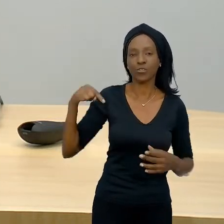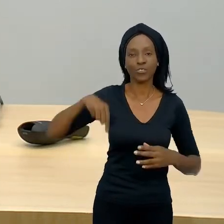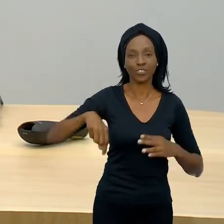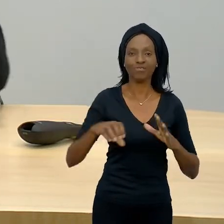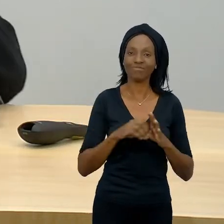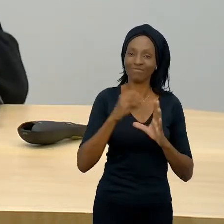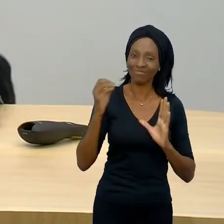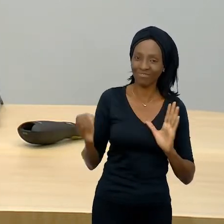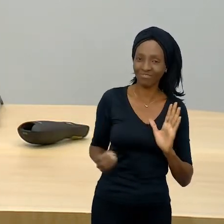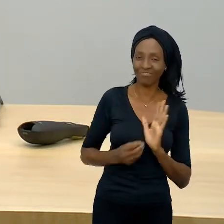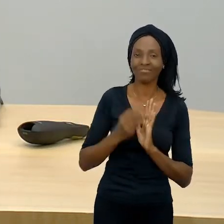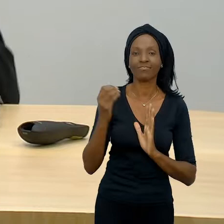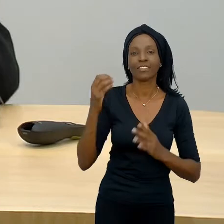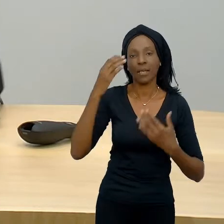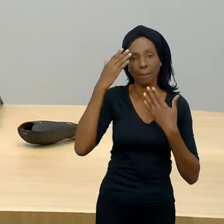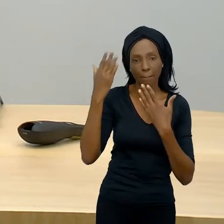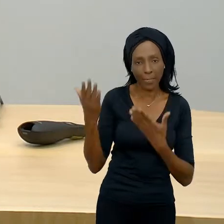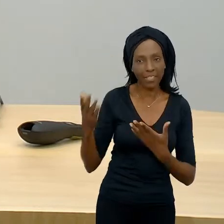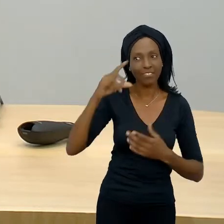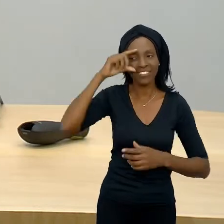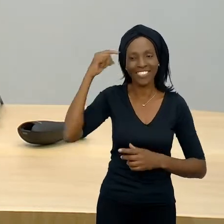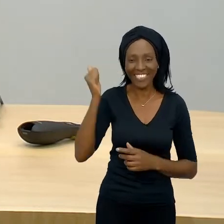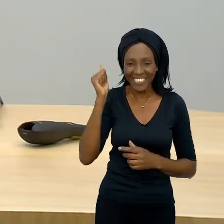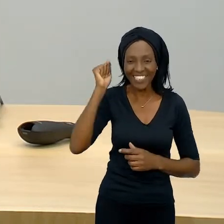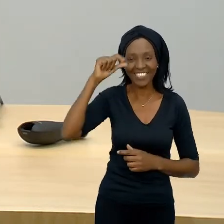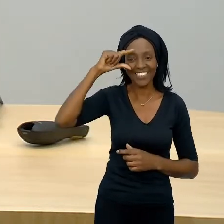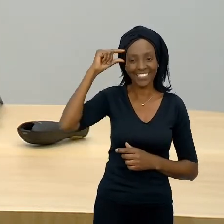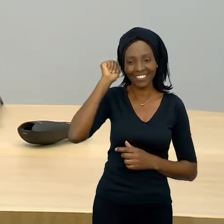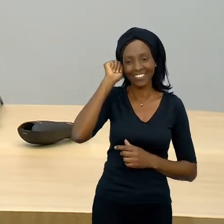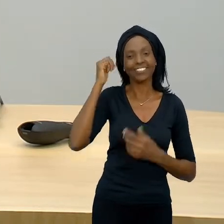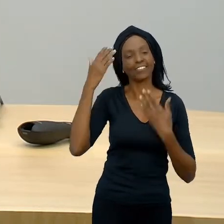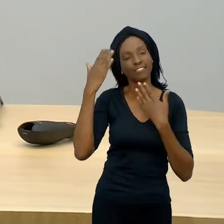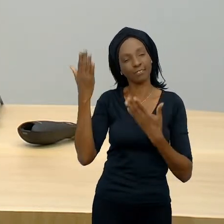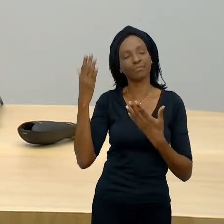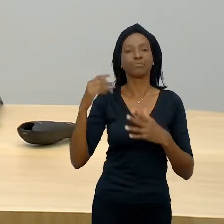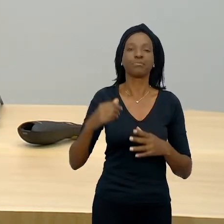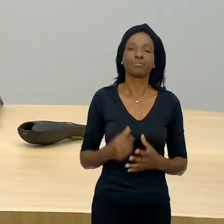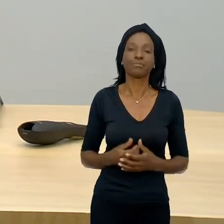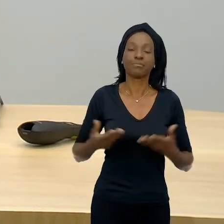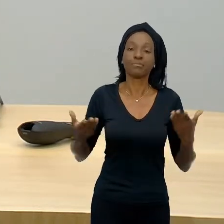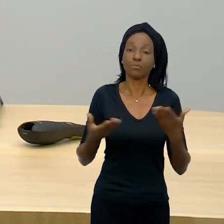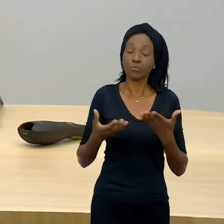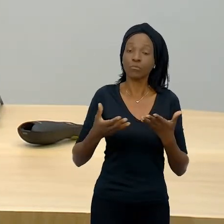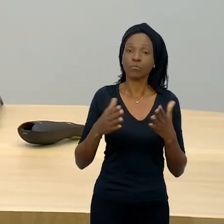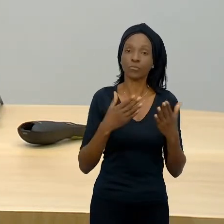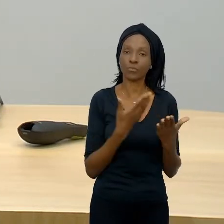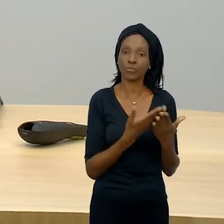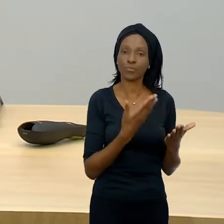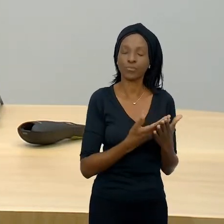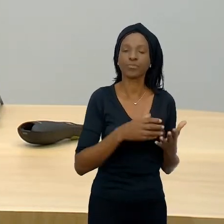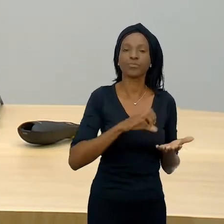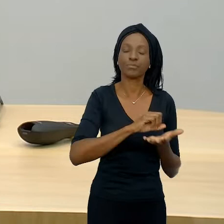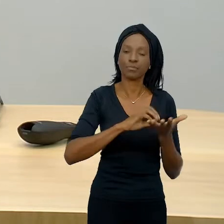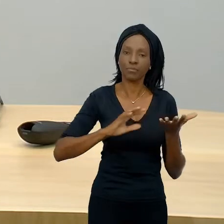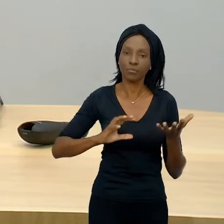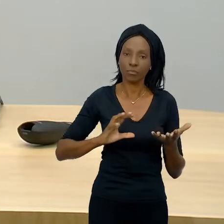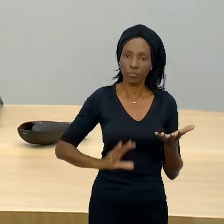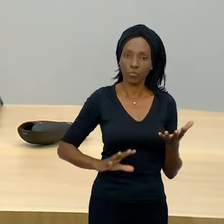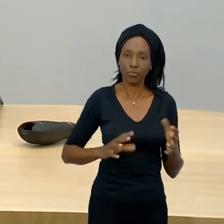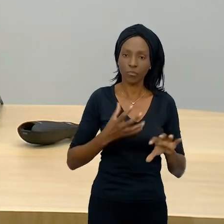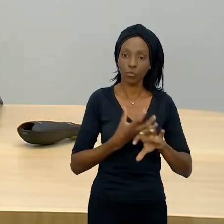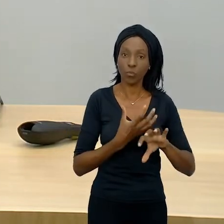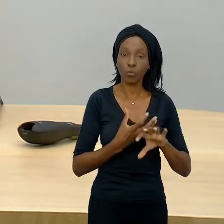Mídias. Então seja muito bem-vinda também, Sá, a nossa aula do componente Reflexões sobre